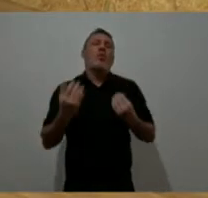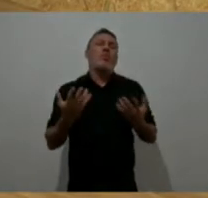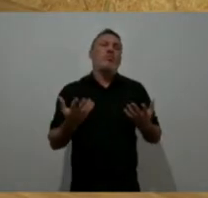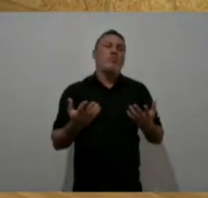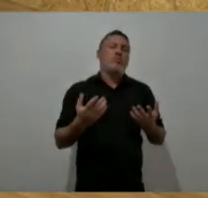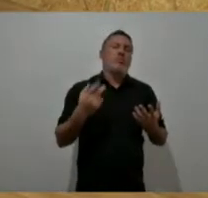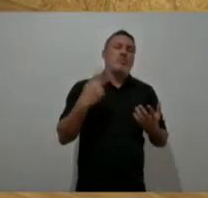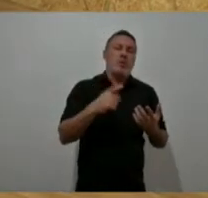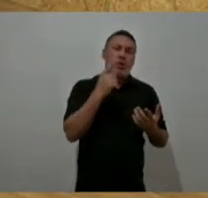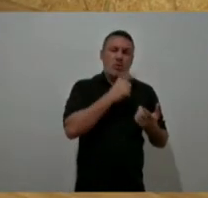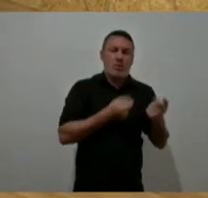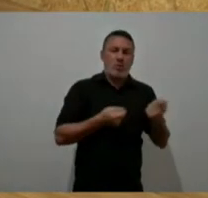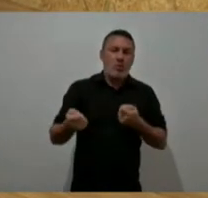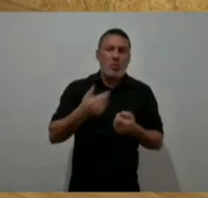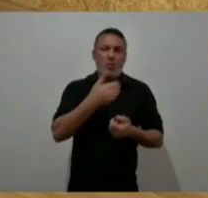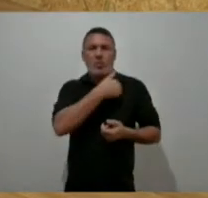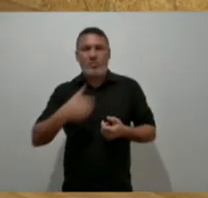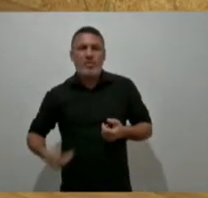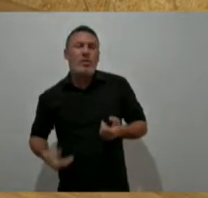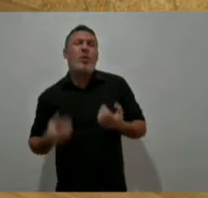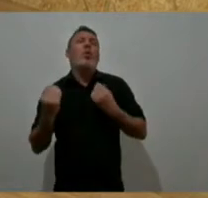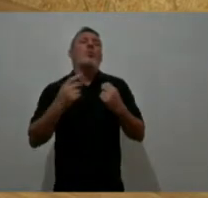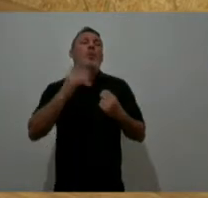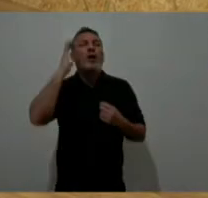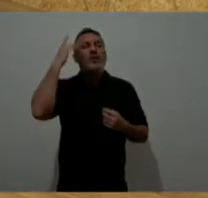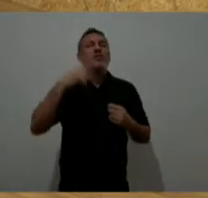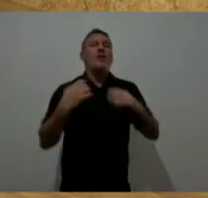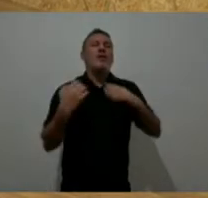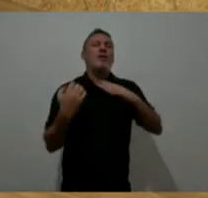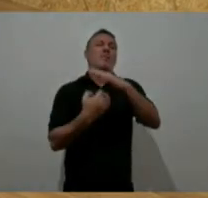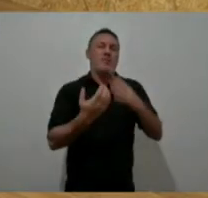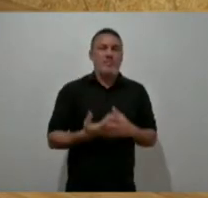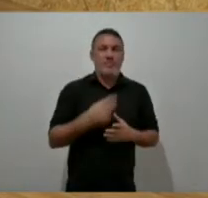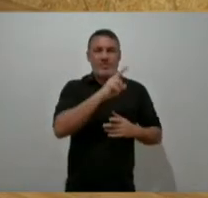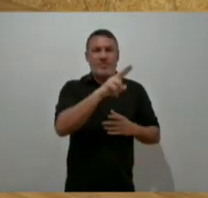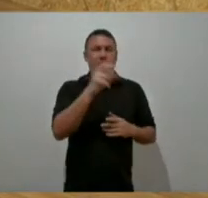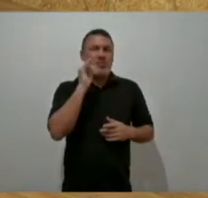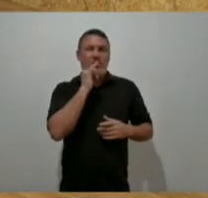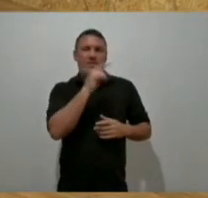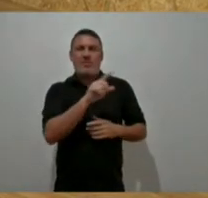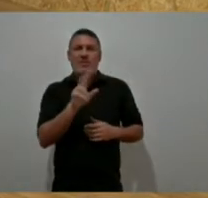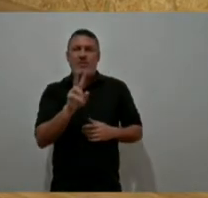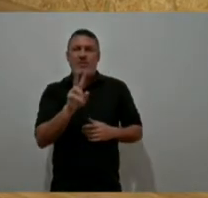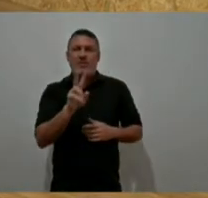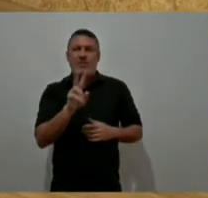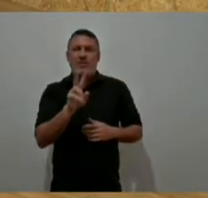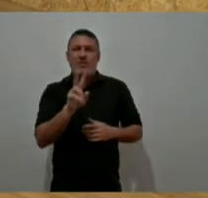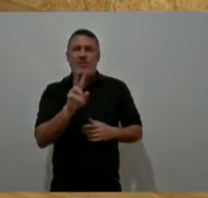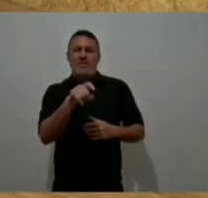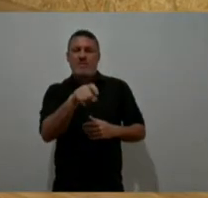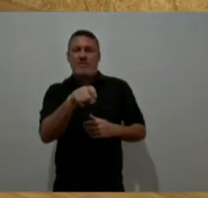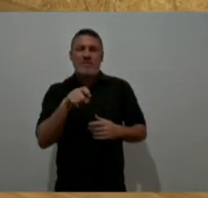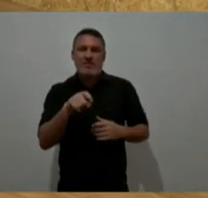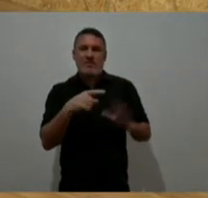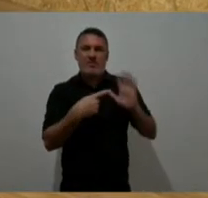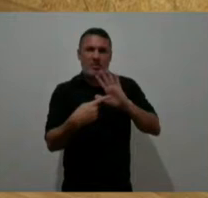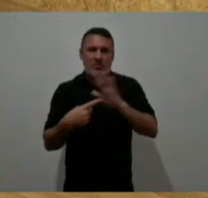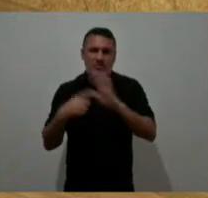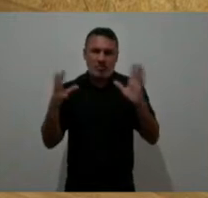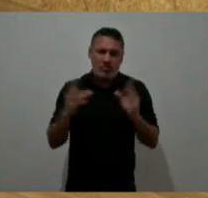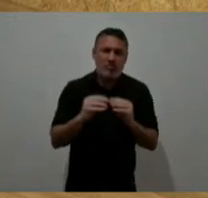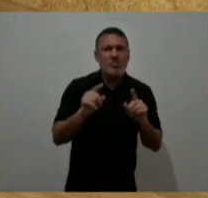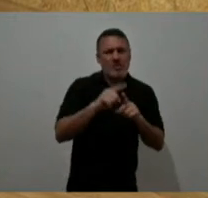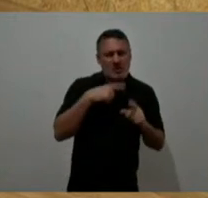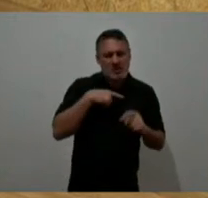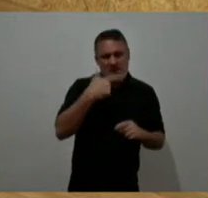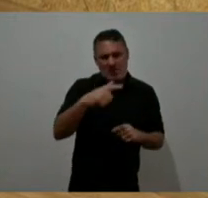agora o case da VIX, né? Para fazer o IPO. E a gente tem várias empresas aqui no Espírito Santo